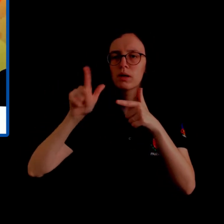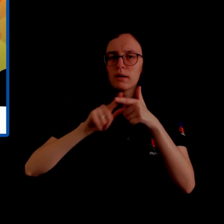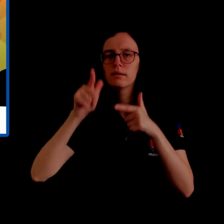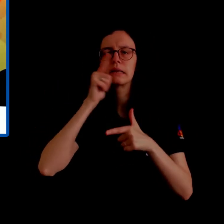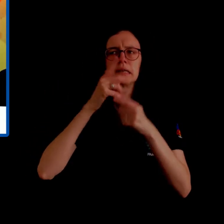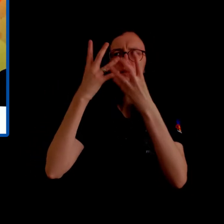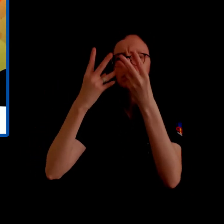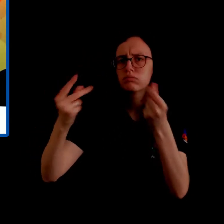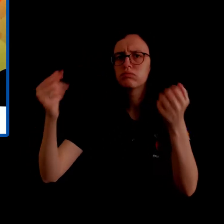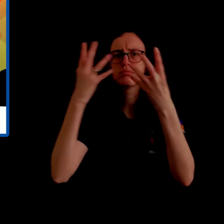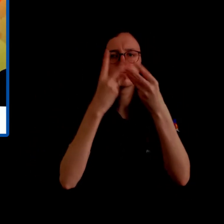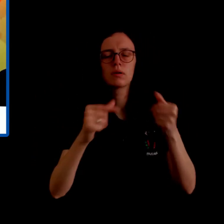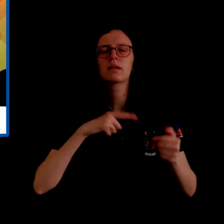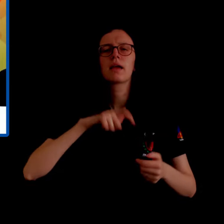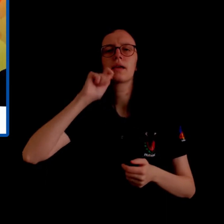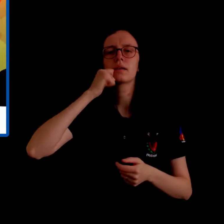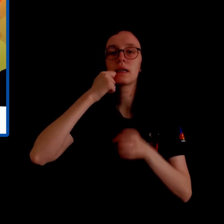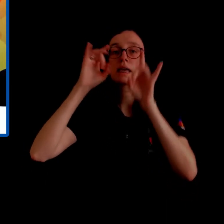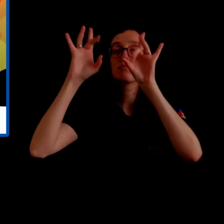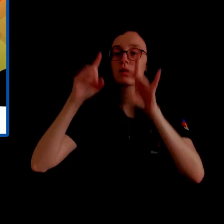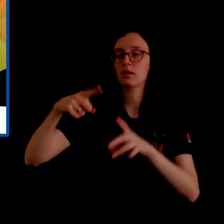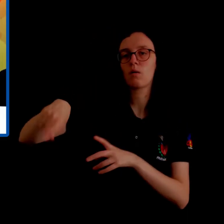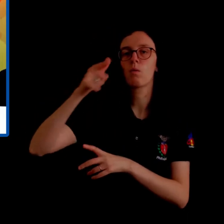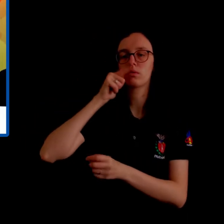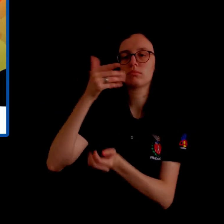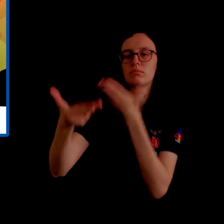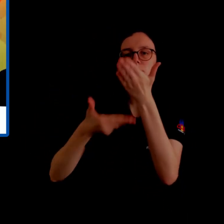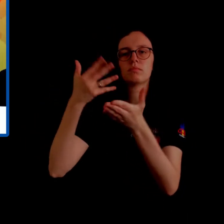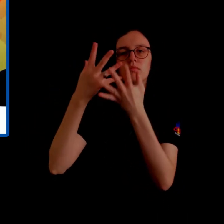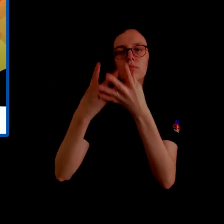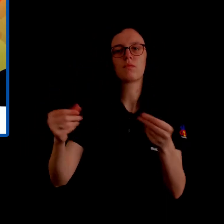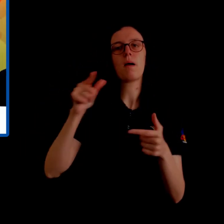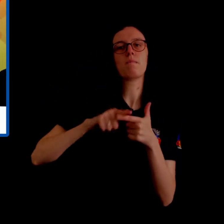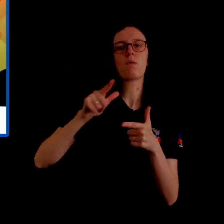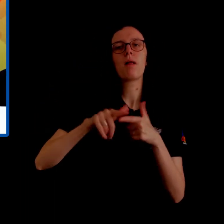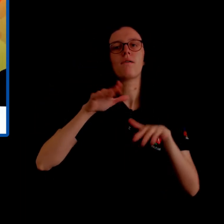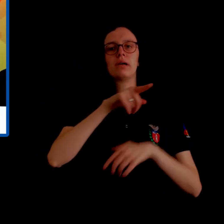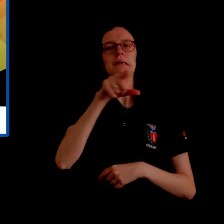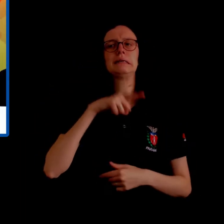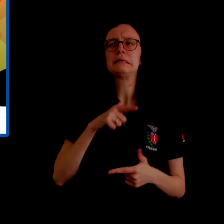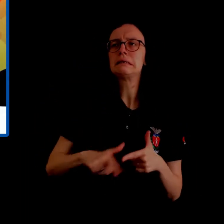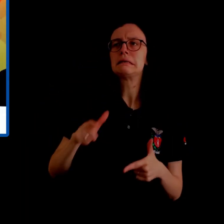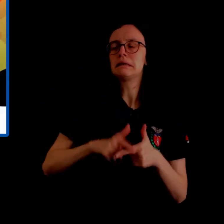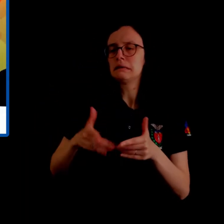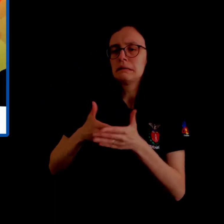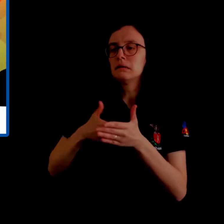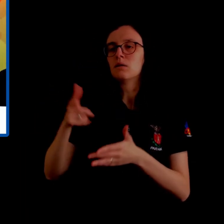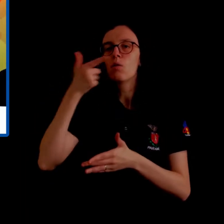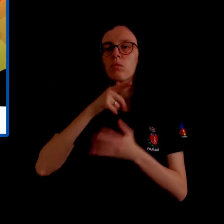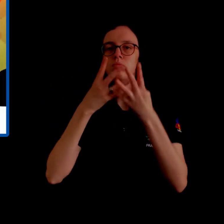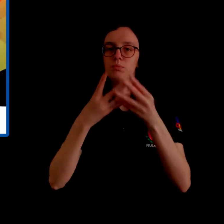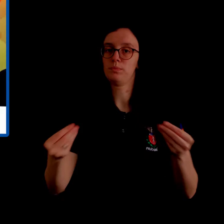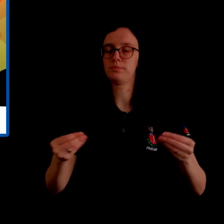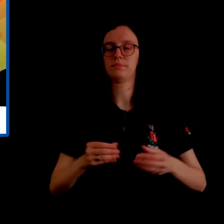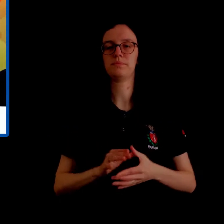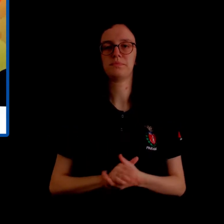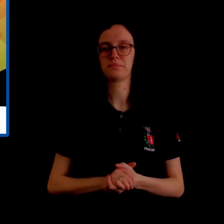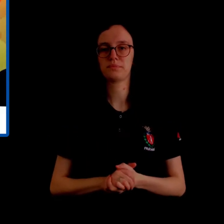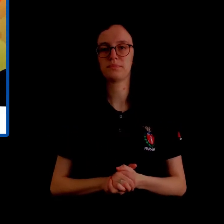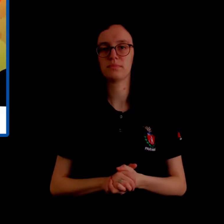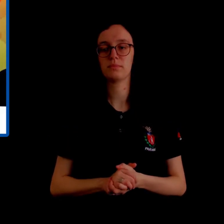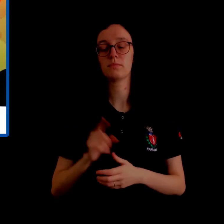têm, inclusive, senhas especiais para tratar muitos problemas que vocês estão recebendo.